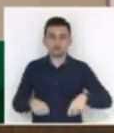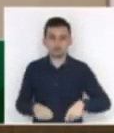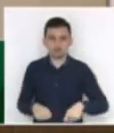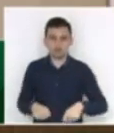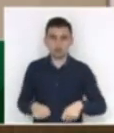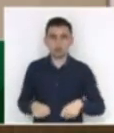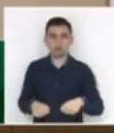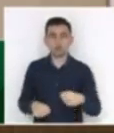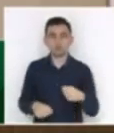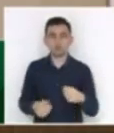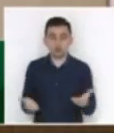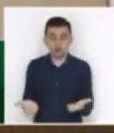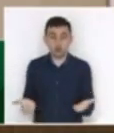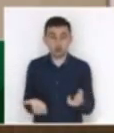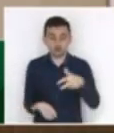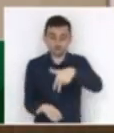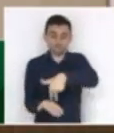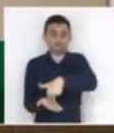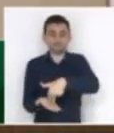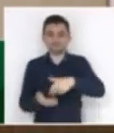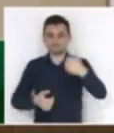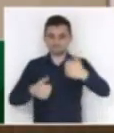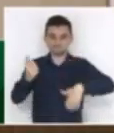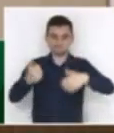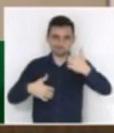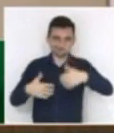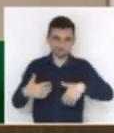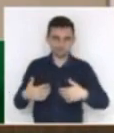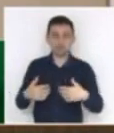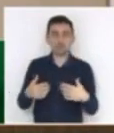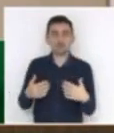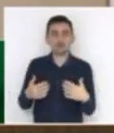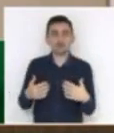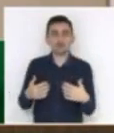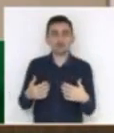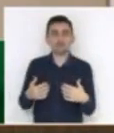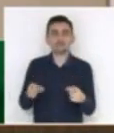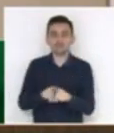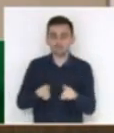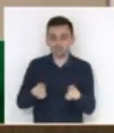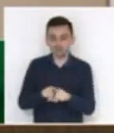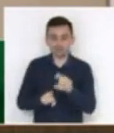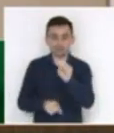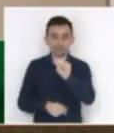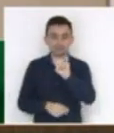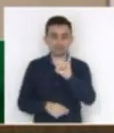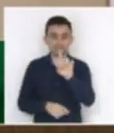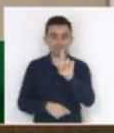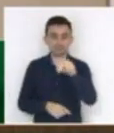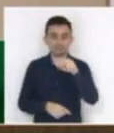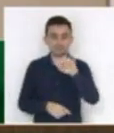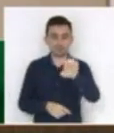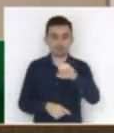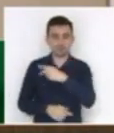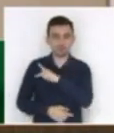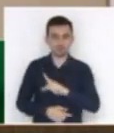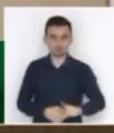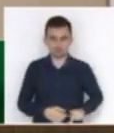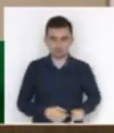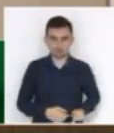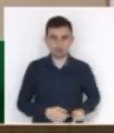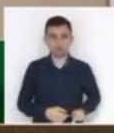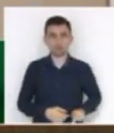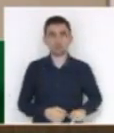dessa casa daqui a pouco, senhores parlamentares, senhora deputada, e também do Sidney Casagrande, que é presidente da Associação de Moradores do Rio